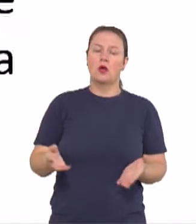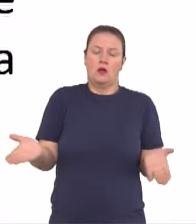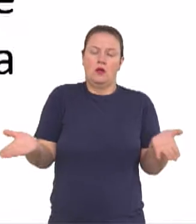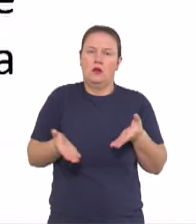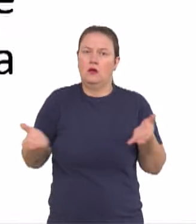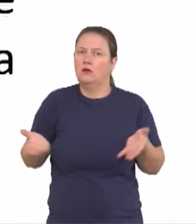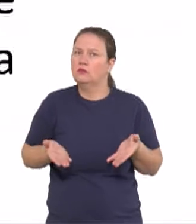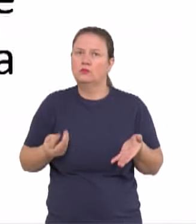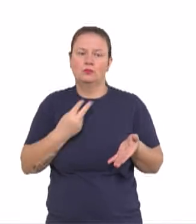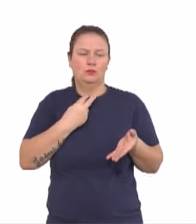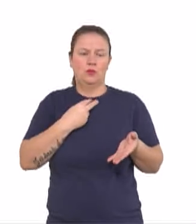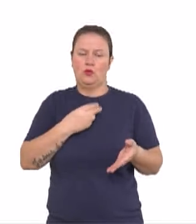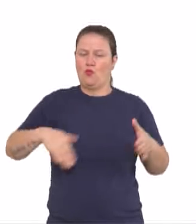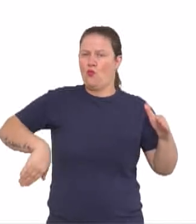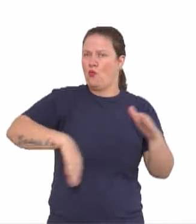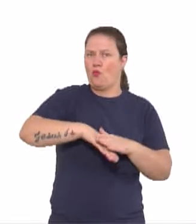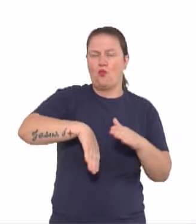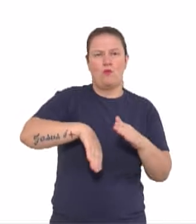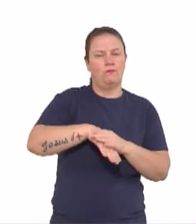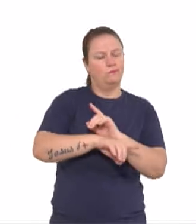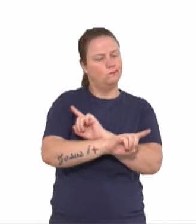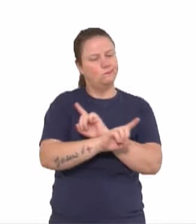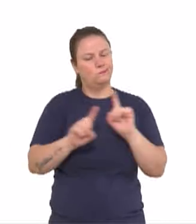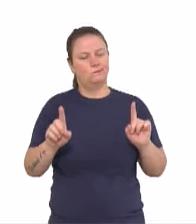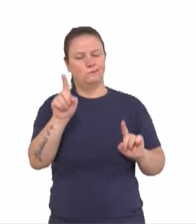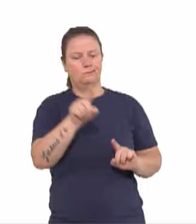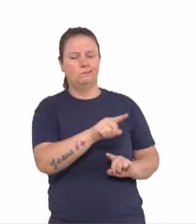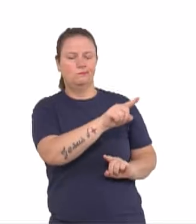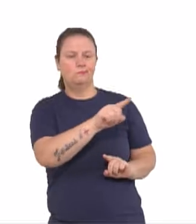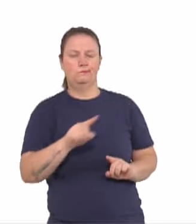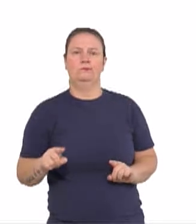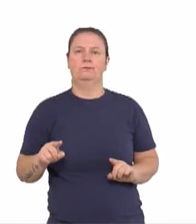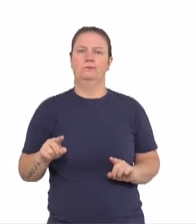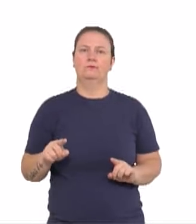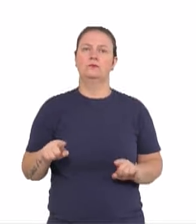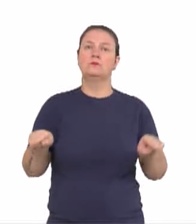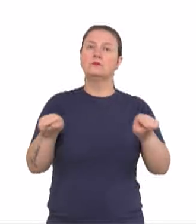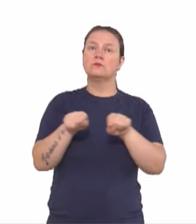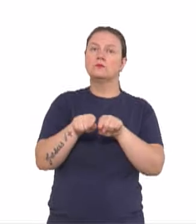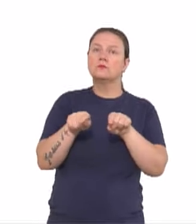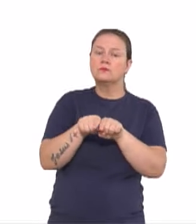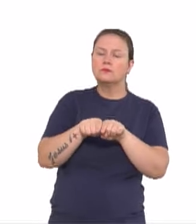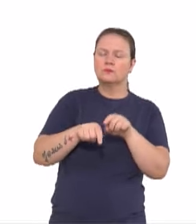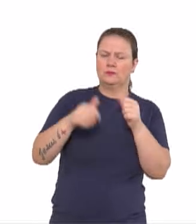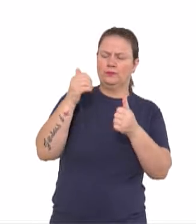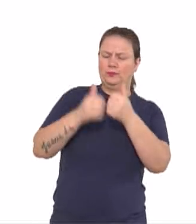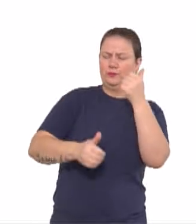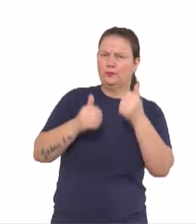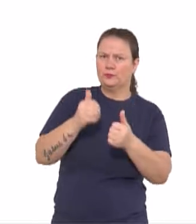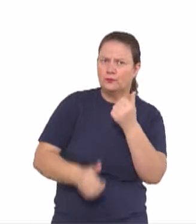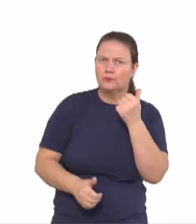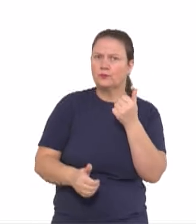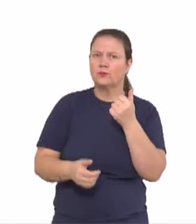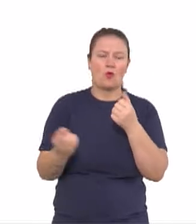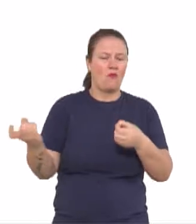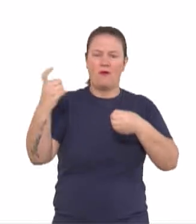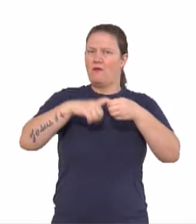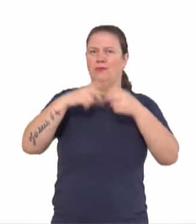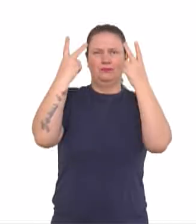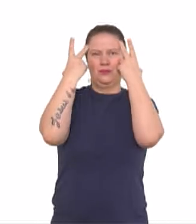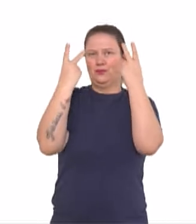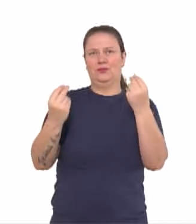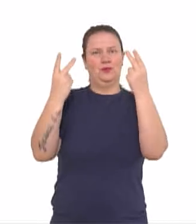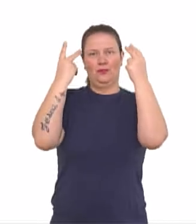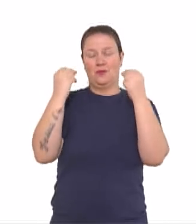continuidade da temporada de futebol. Grandes eventos esportivos não irão voltar a acontecer antes de setembro, e